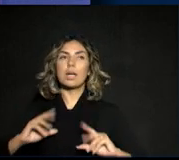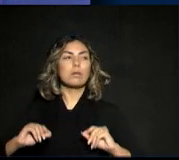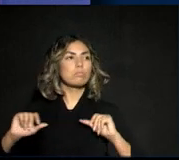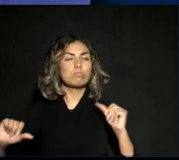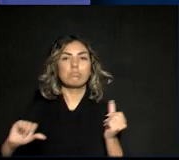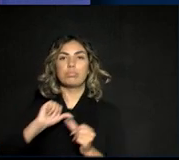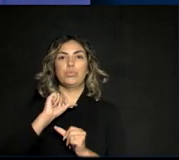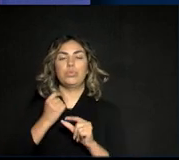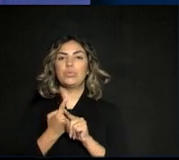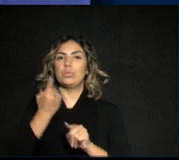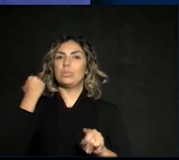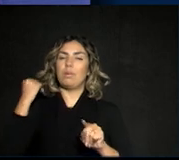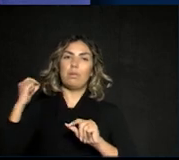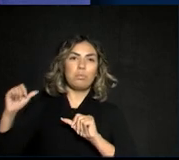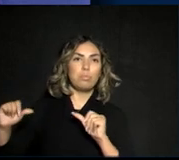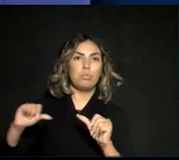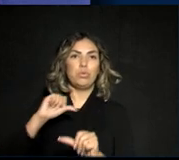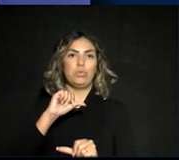horizonte relevante